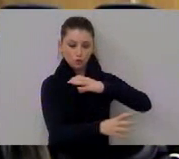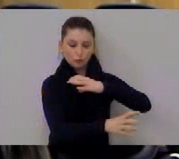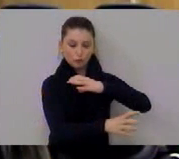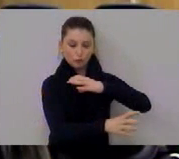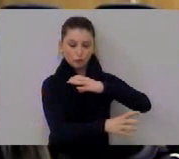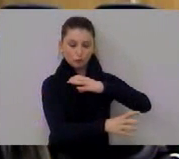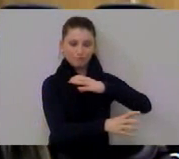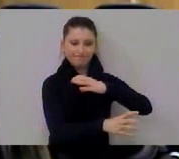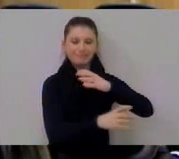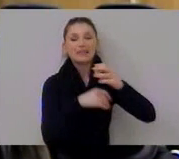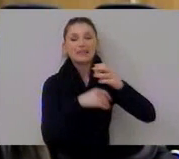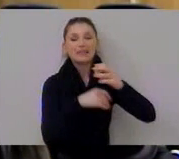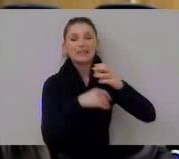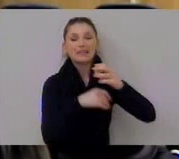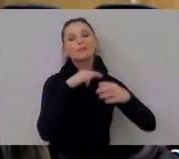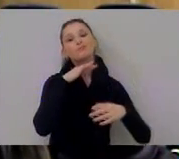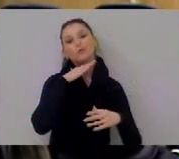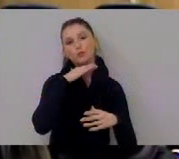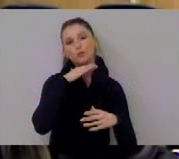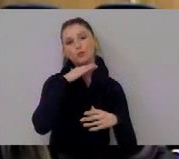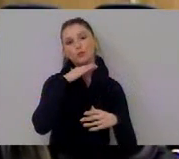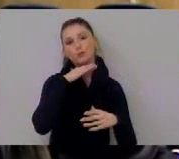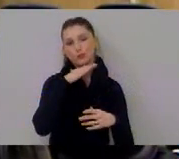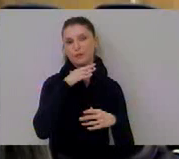E o que acontece?